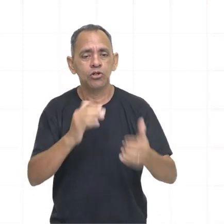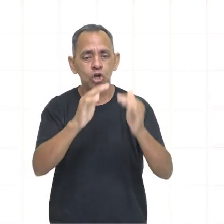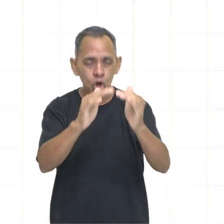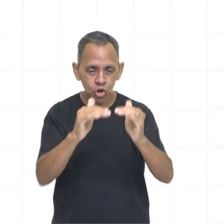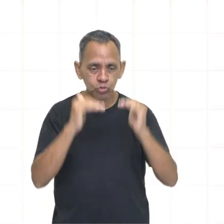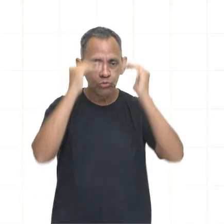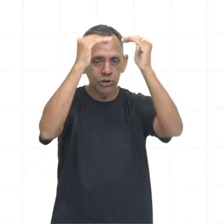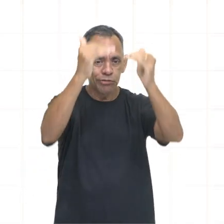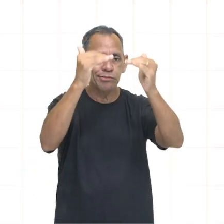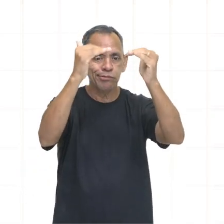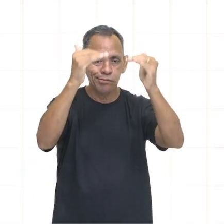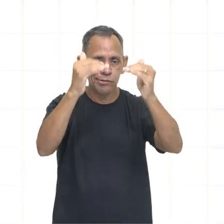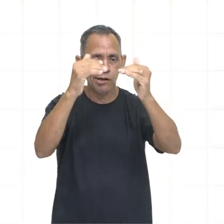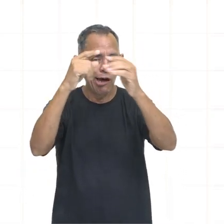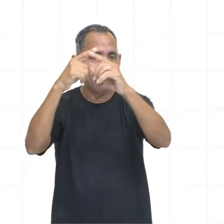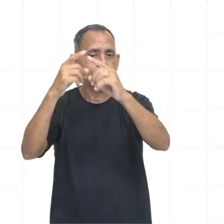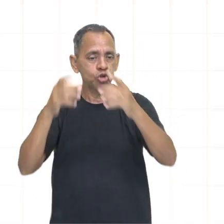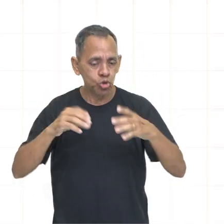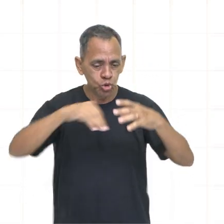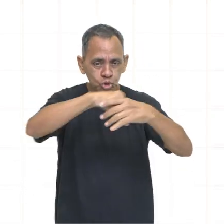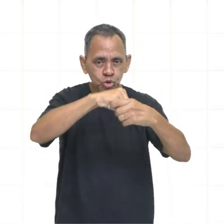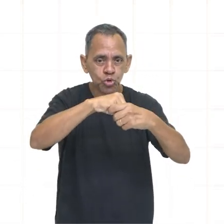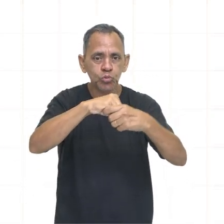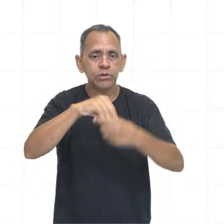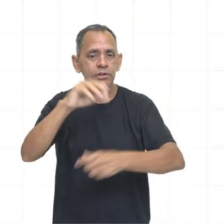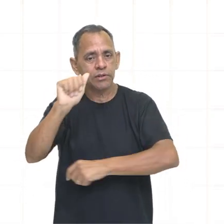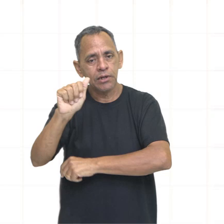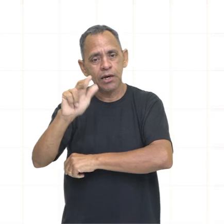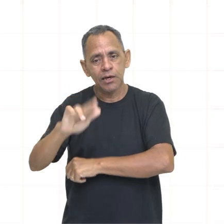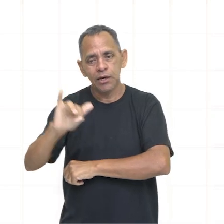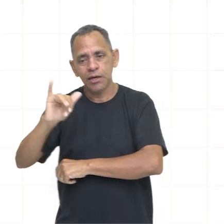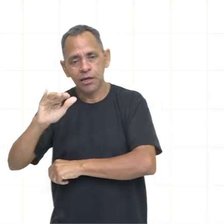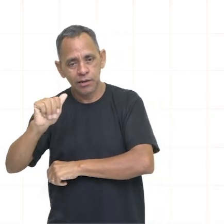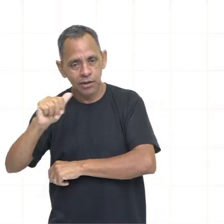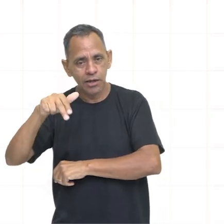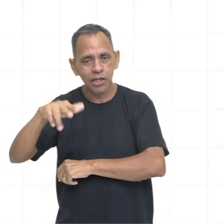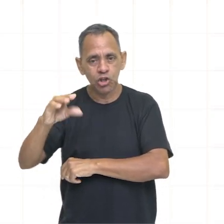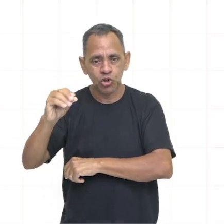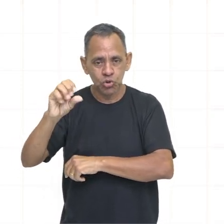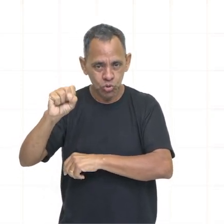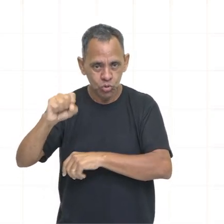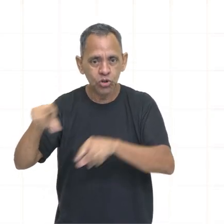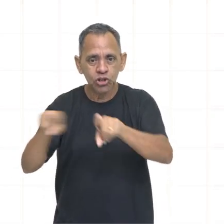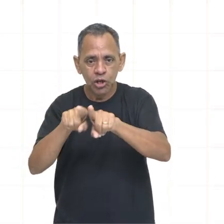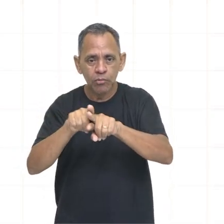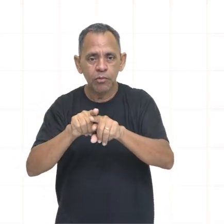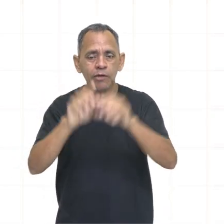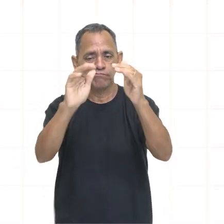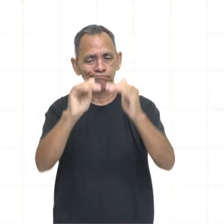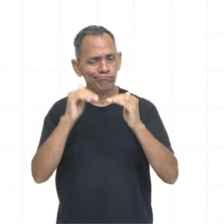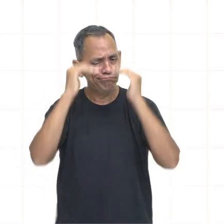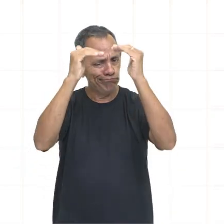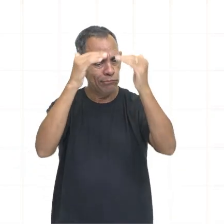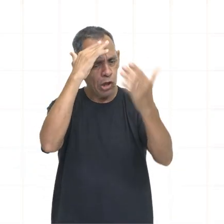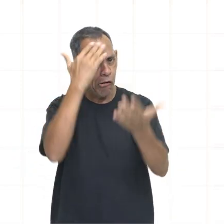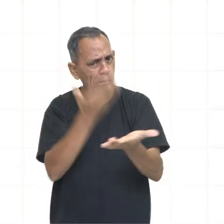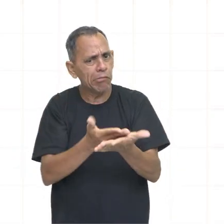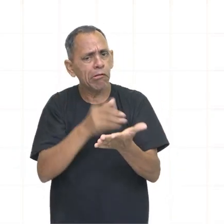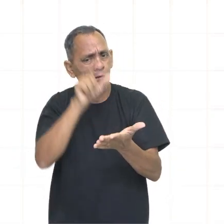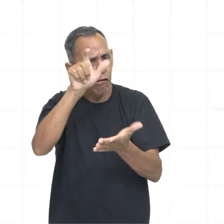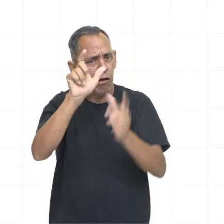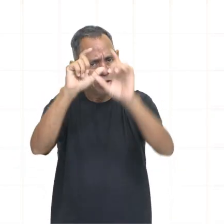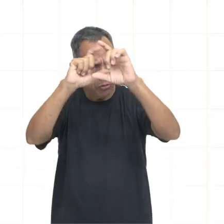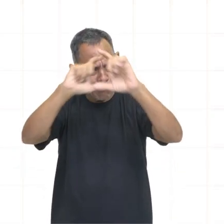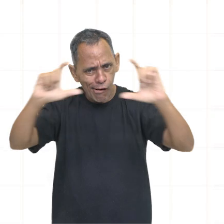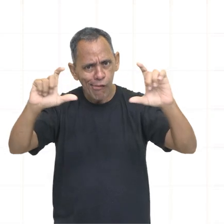da raça ariana. Professor, o que é essa raça ariana? É uma raça considerada a superior, em que os